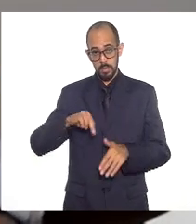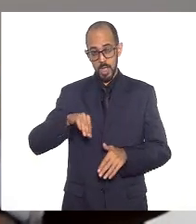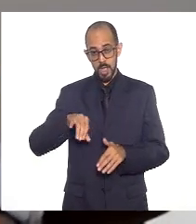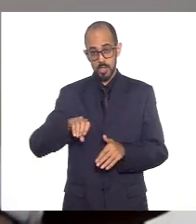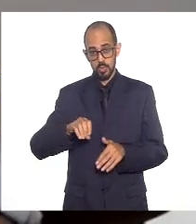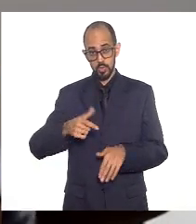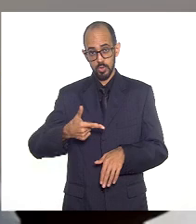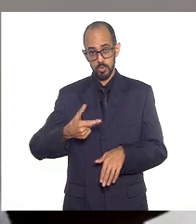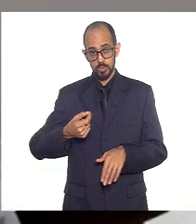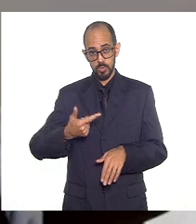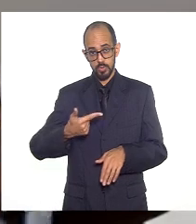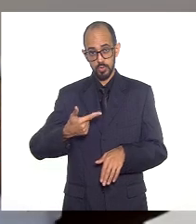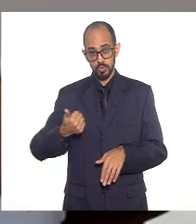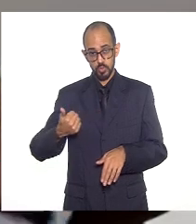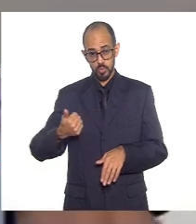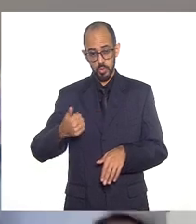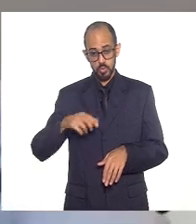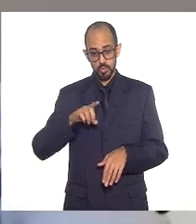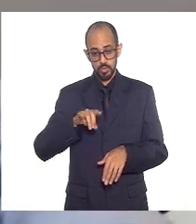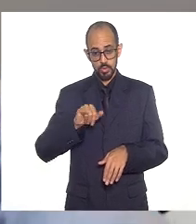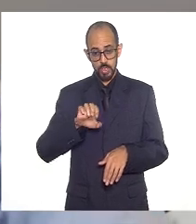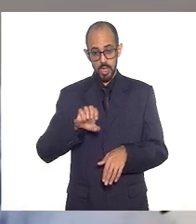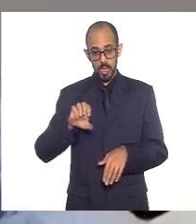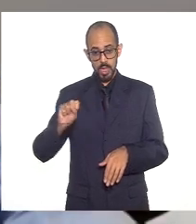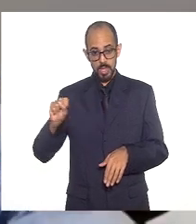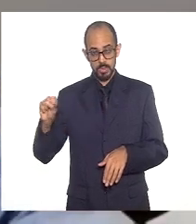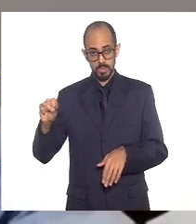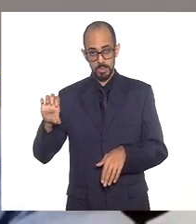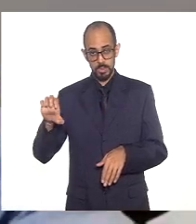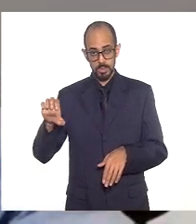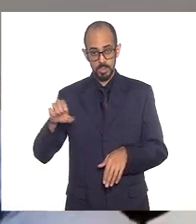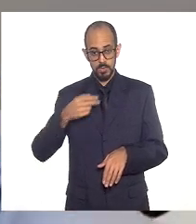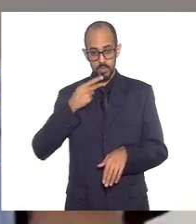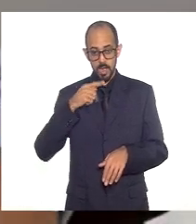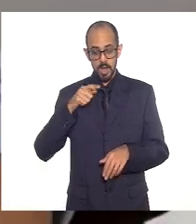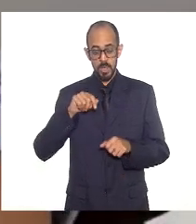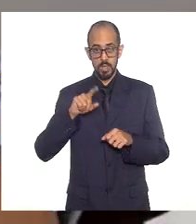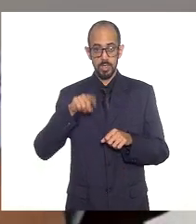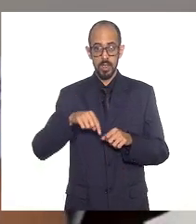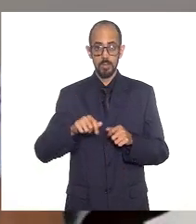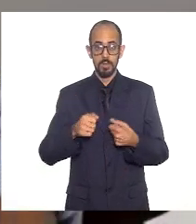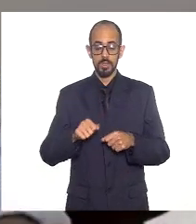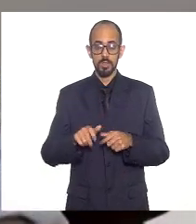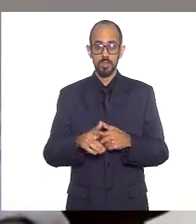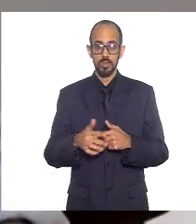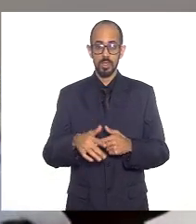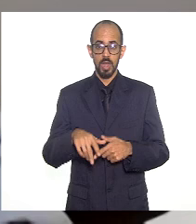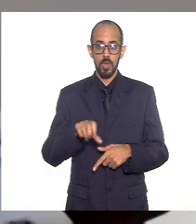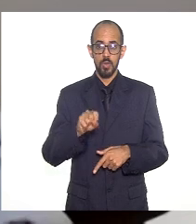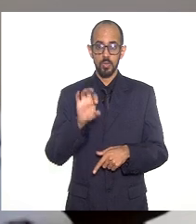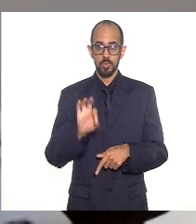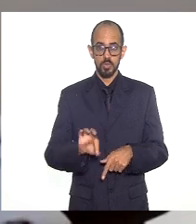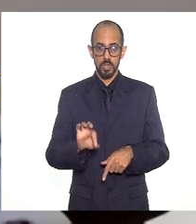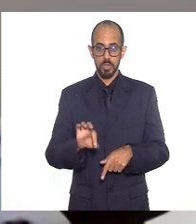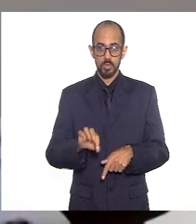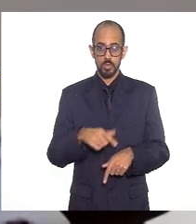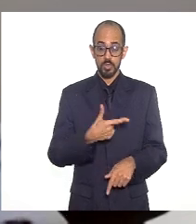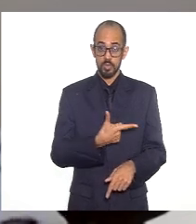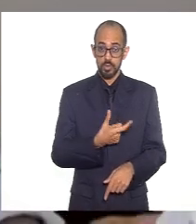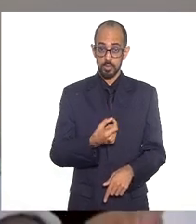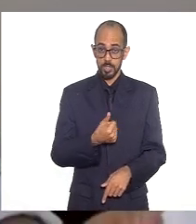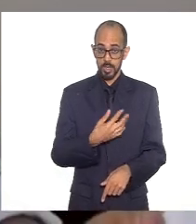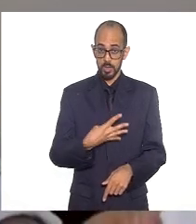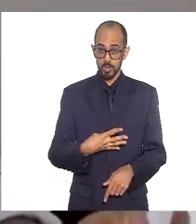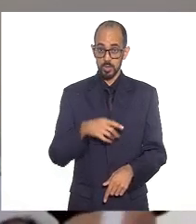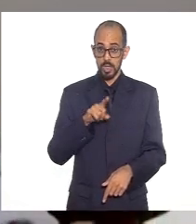estudos do DIEESE, só esse período de 12 meses justifica uma recomposição de 8%. Desde 2014, a